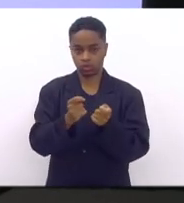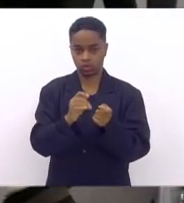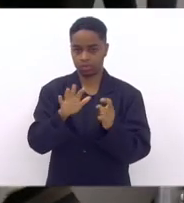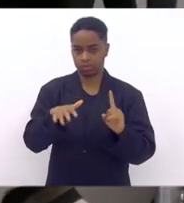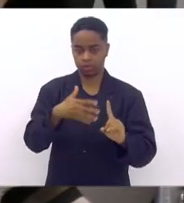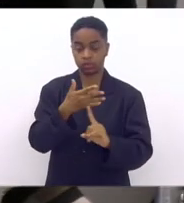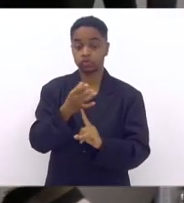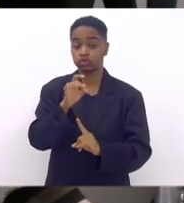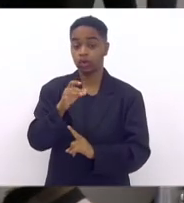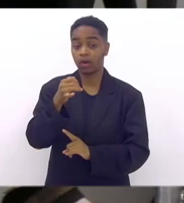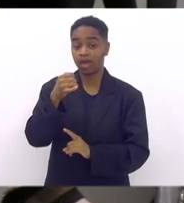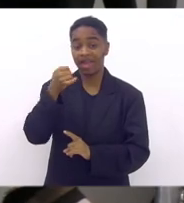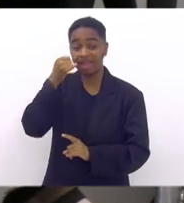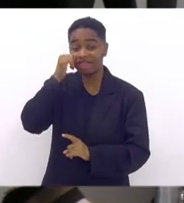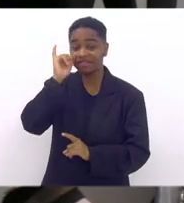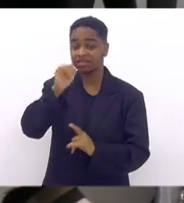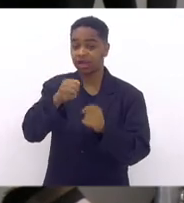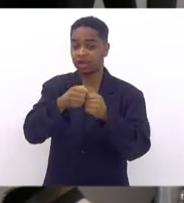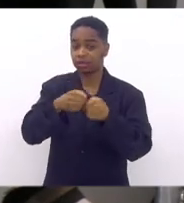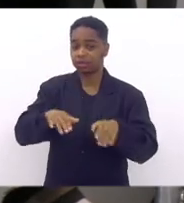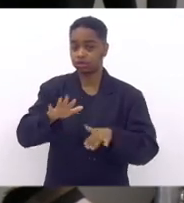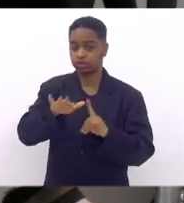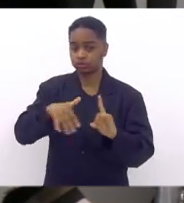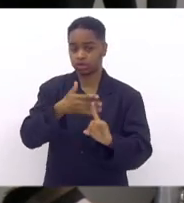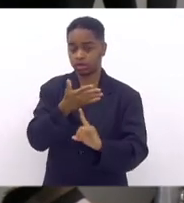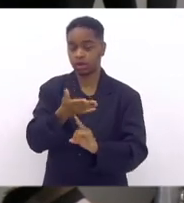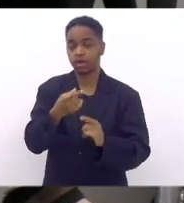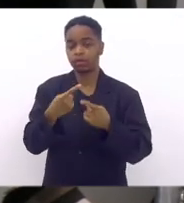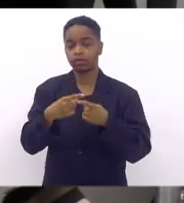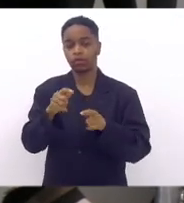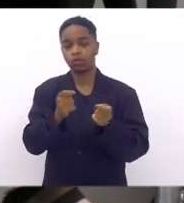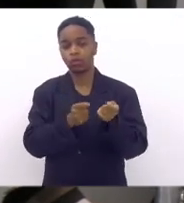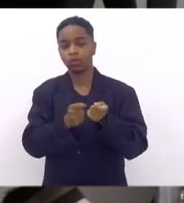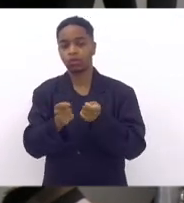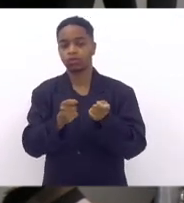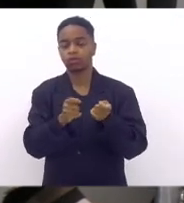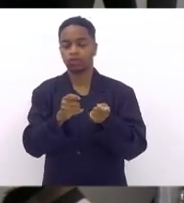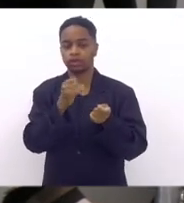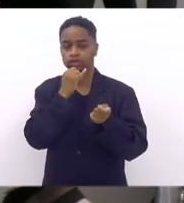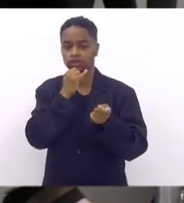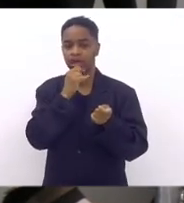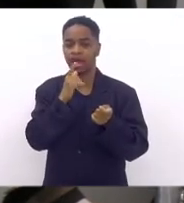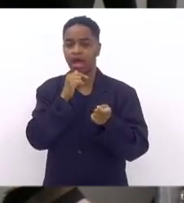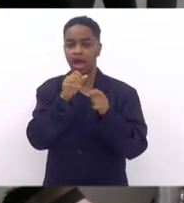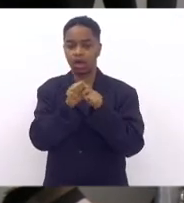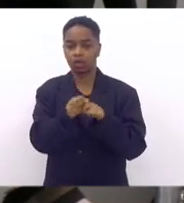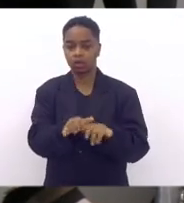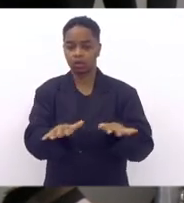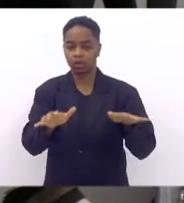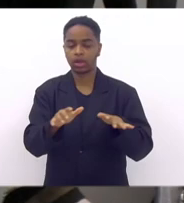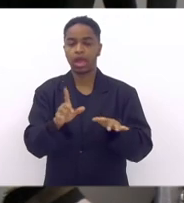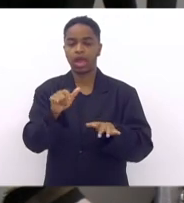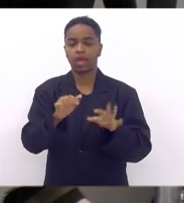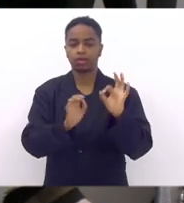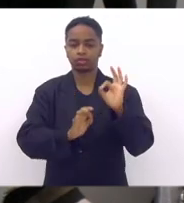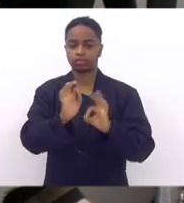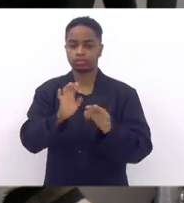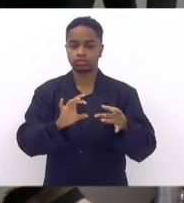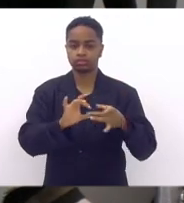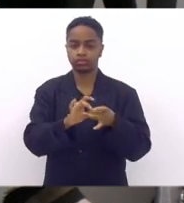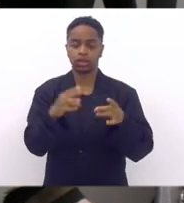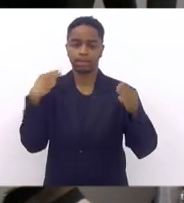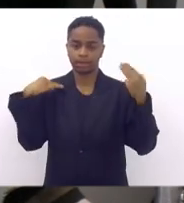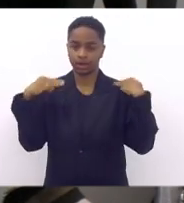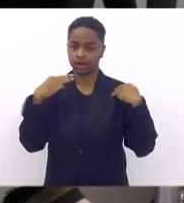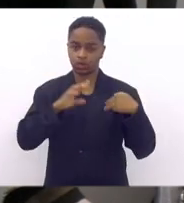prevenção ambiental e eh os controles ambientais do navio como água de lastro são conduzidos pela Marinha né não pelo iné